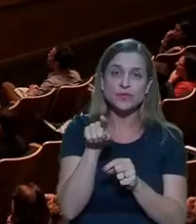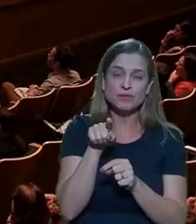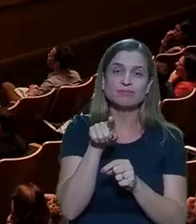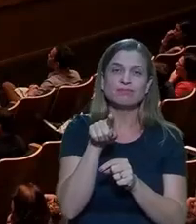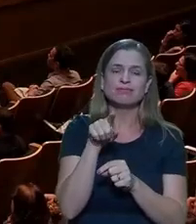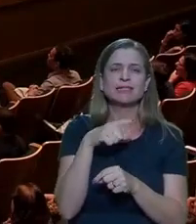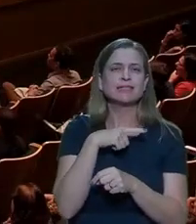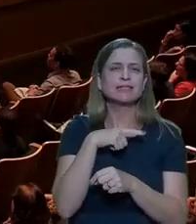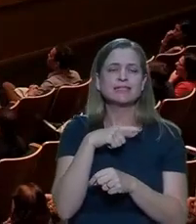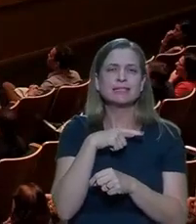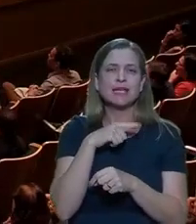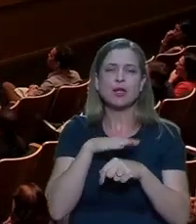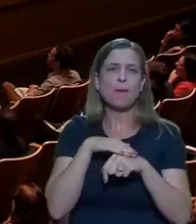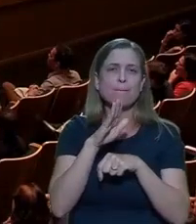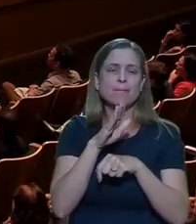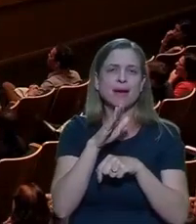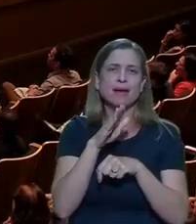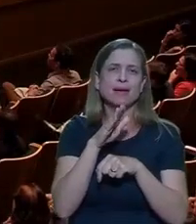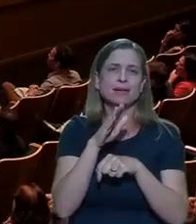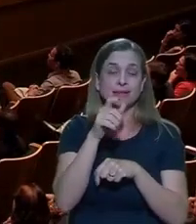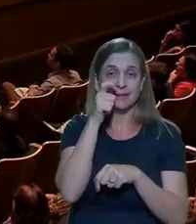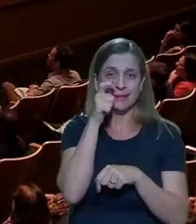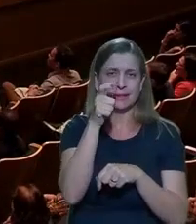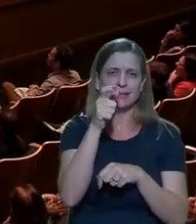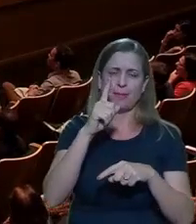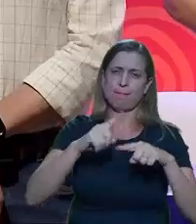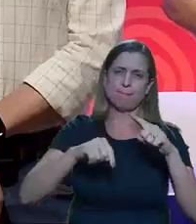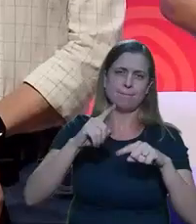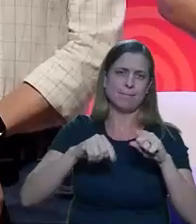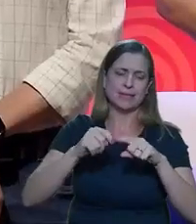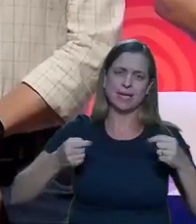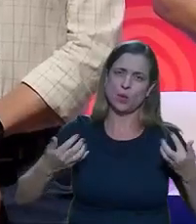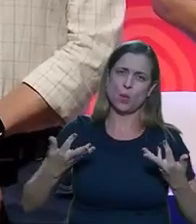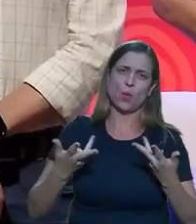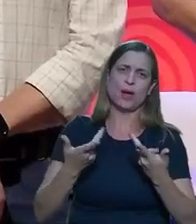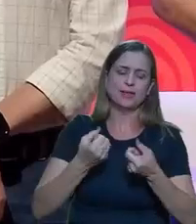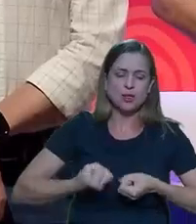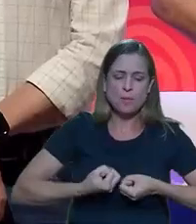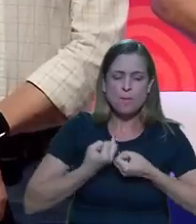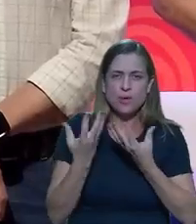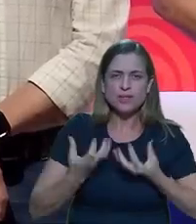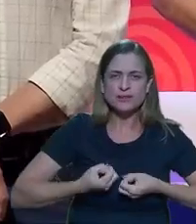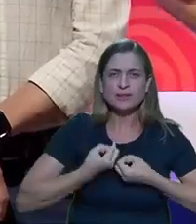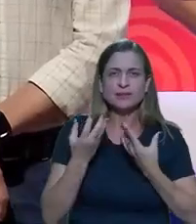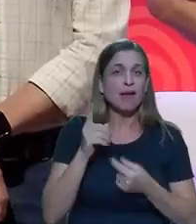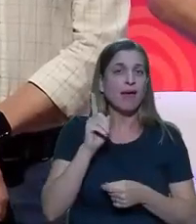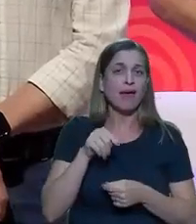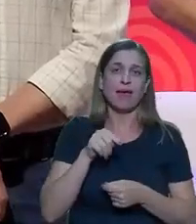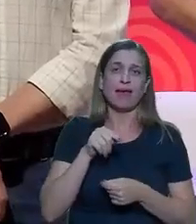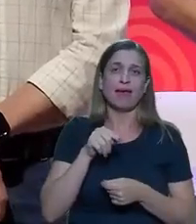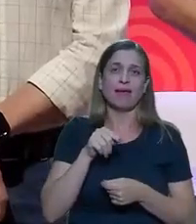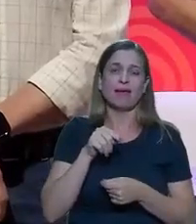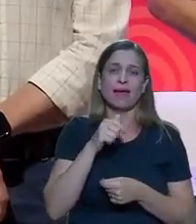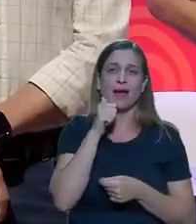uma das mais interessantes matérias de qualidade, de poesia, que é a Líria Porto. Até